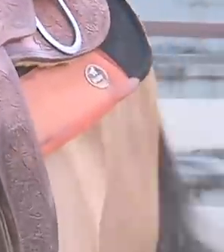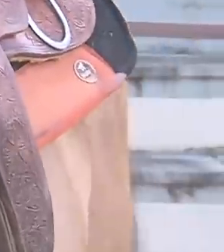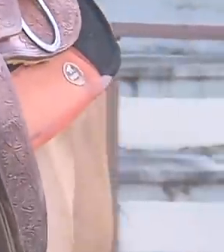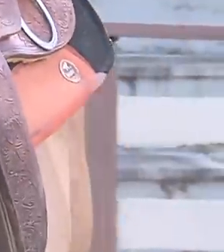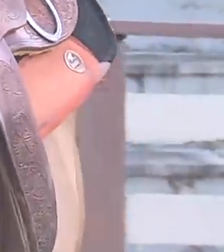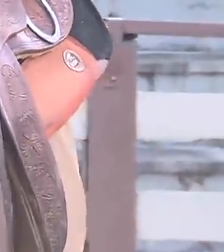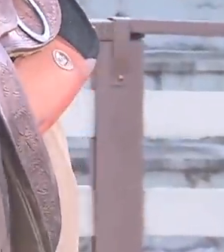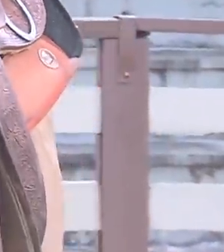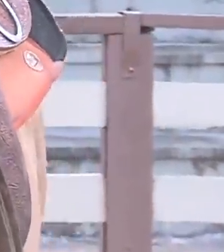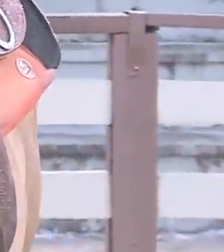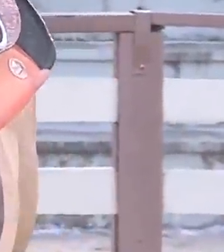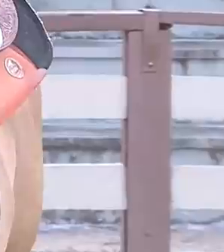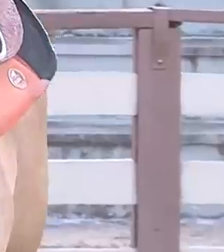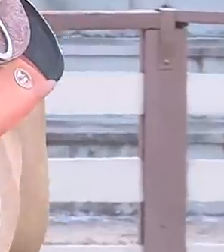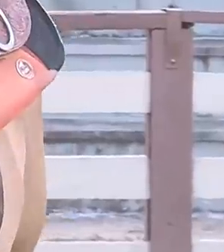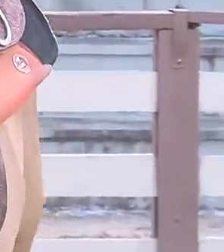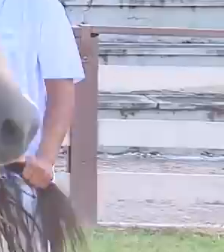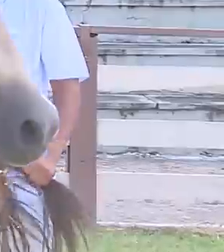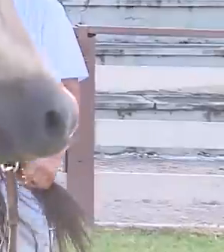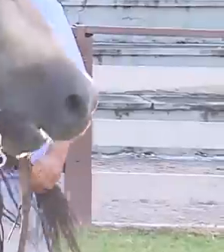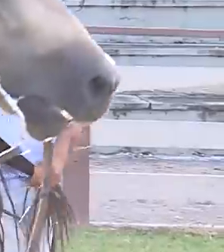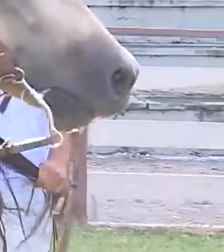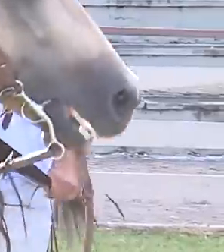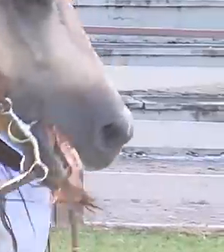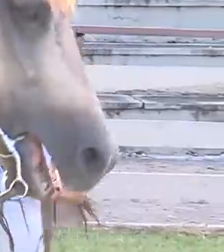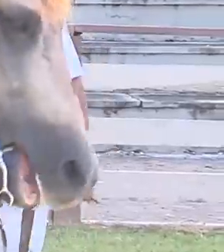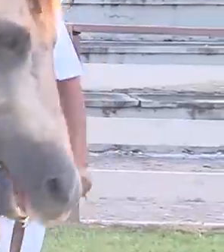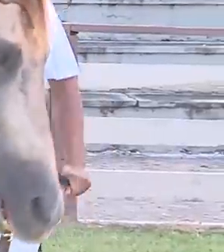Tchau, tchau.